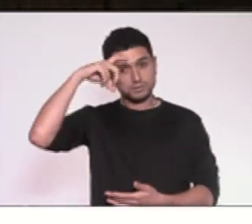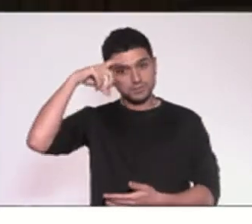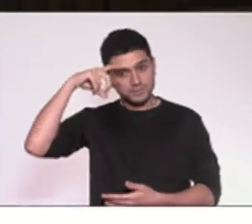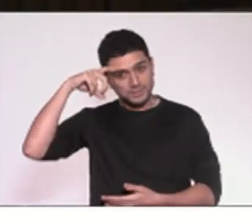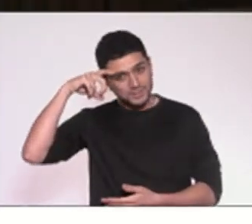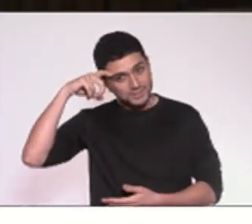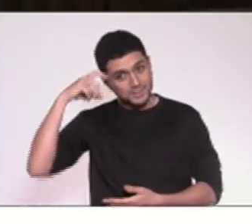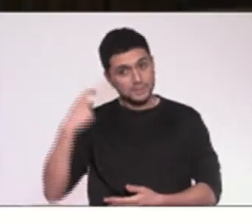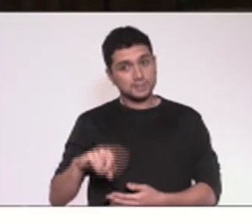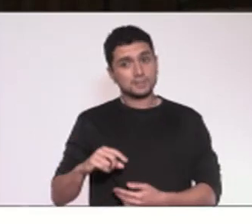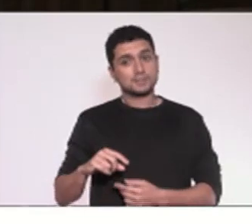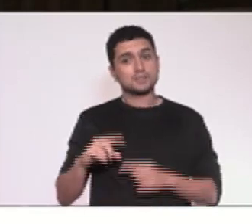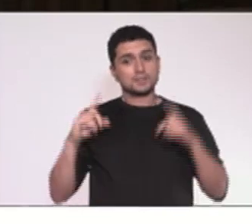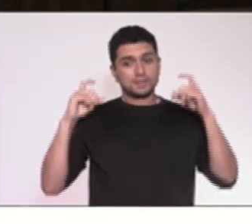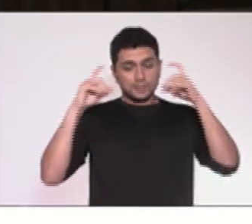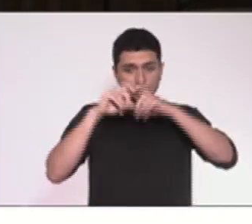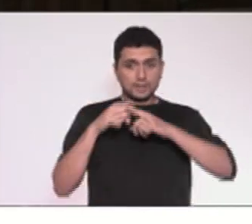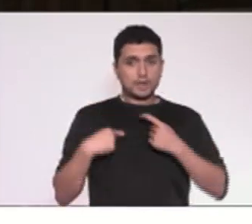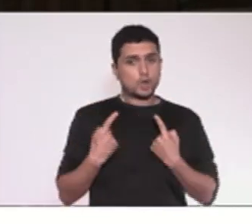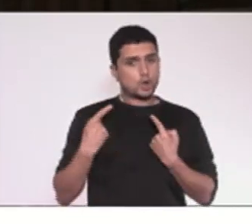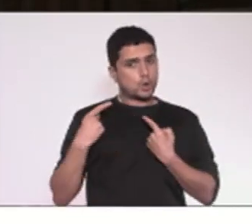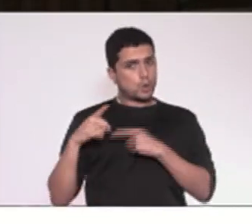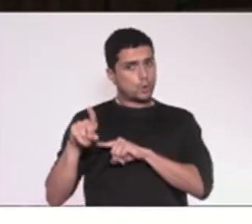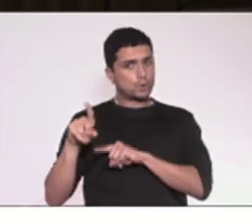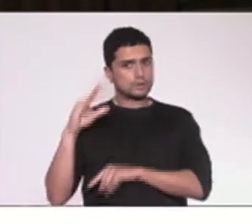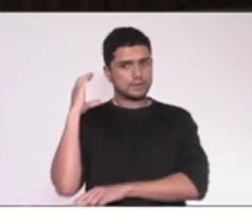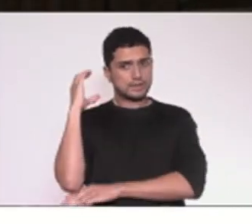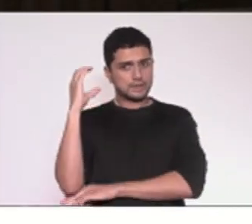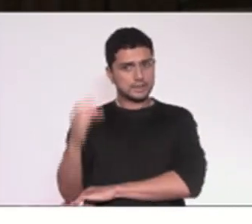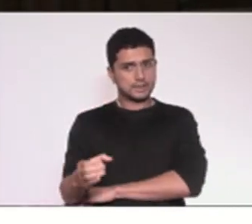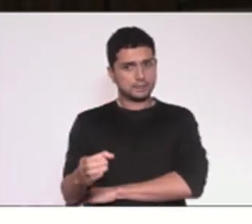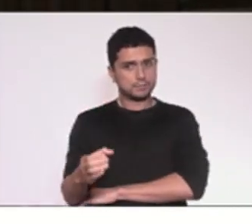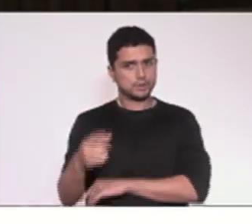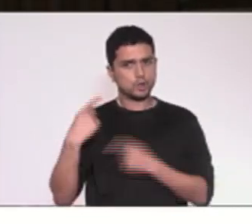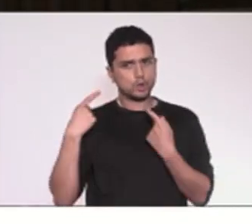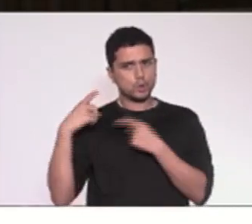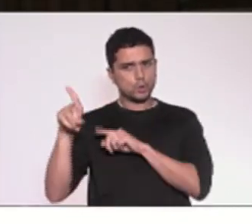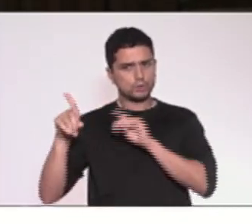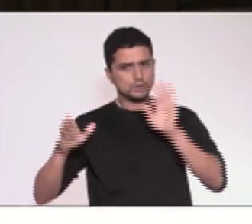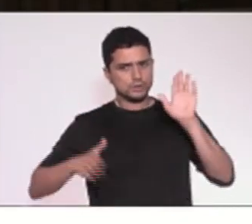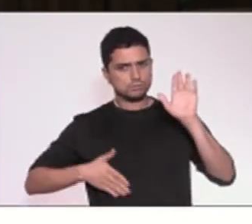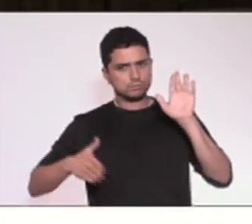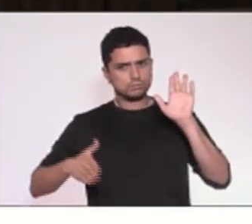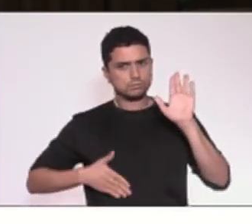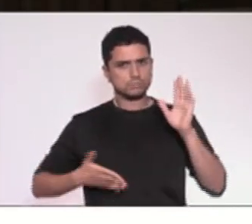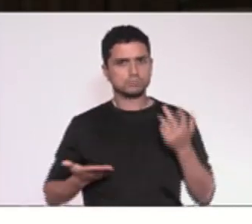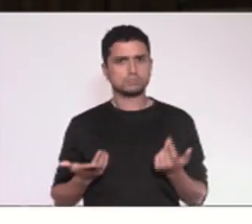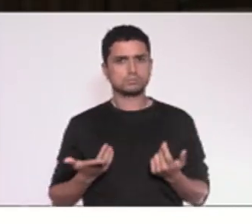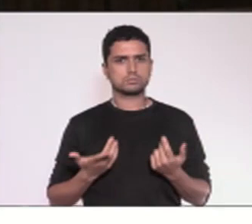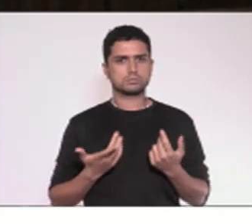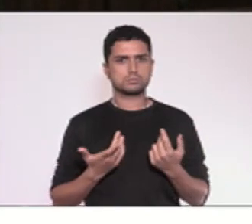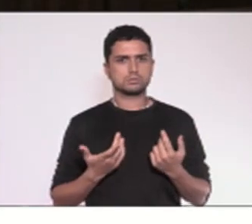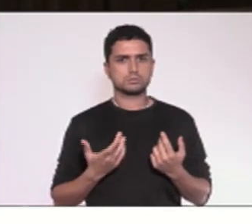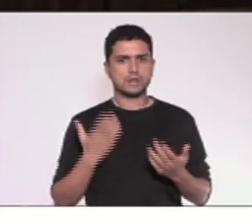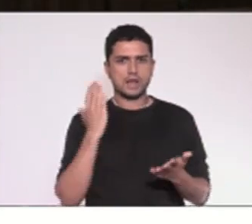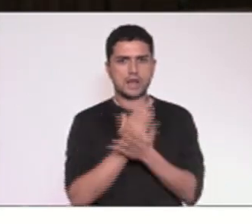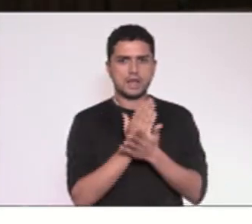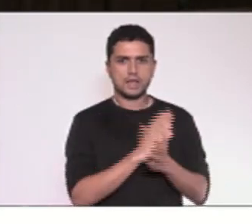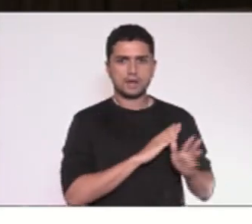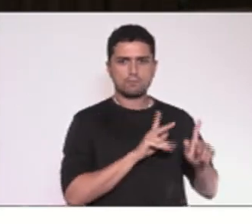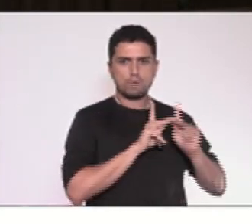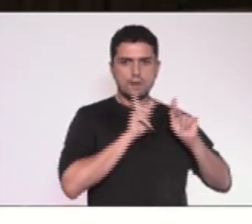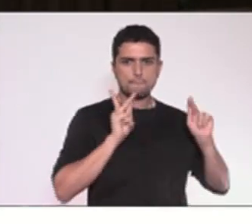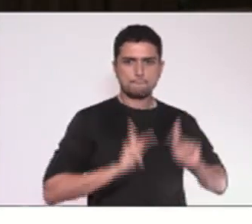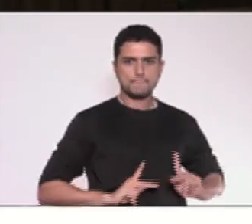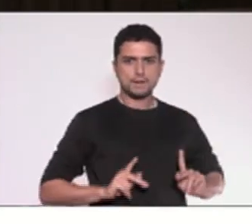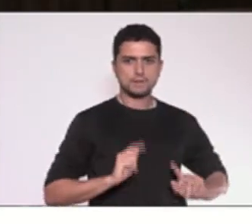combate ao crime, combate aos criminosos, que tanto acabam com a paz da população do Rio